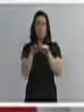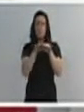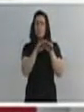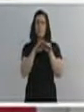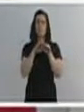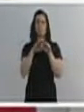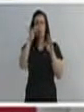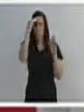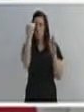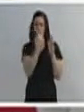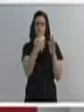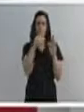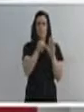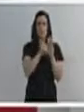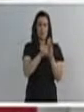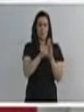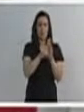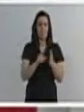lei.